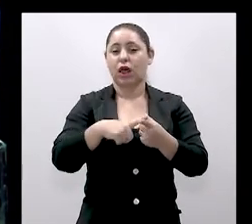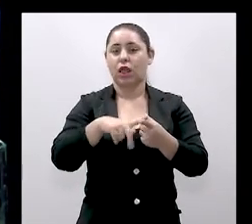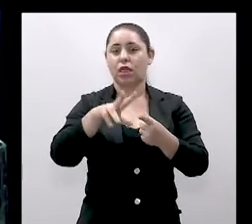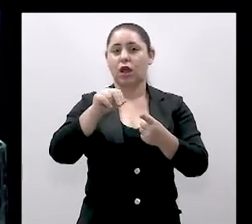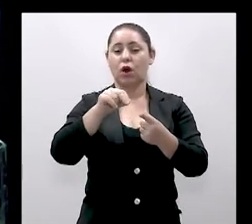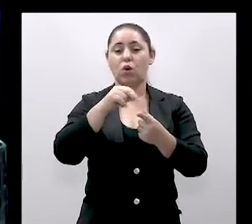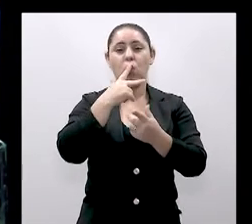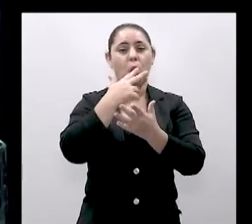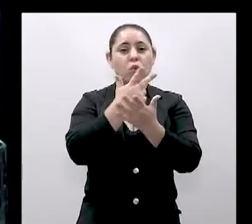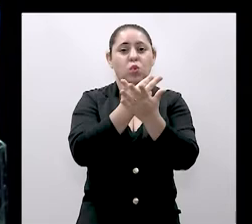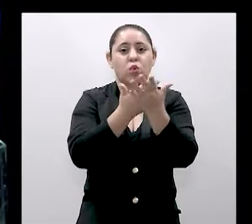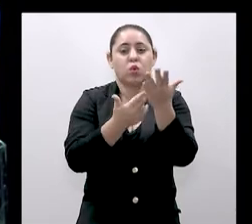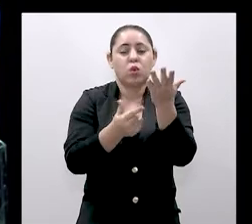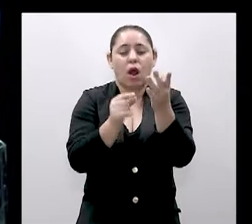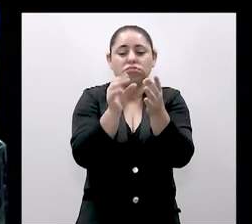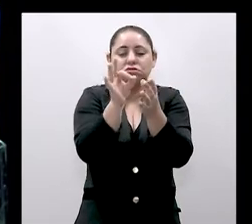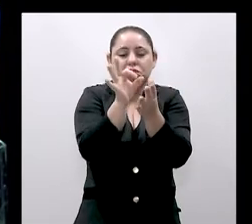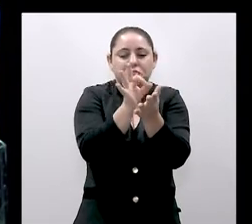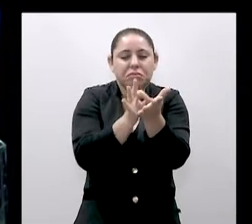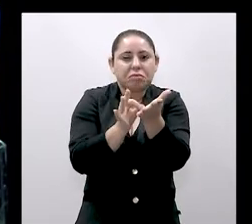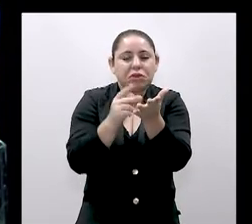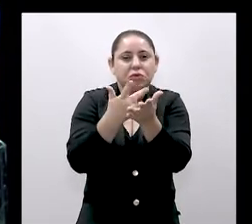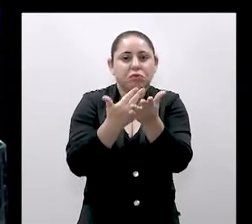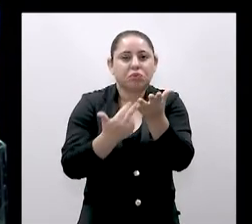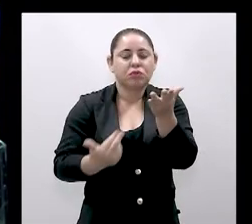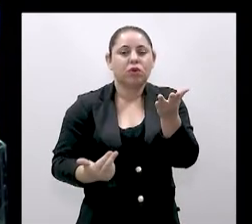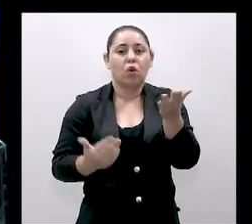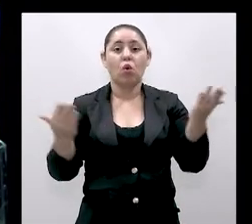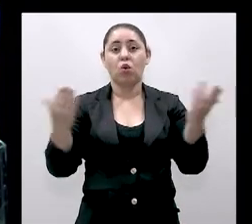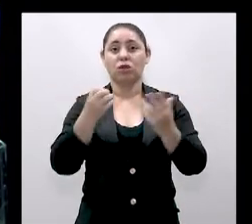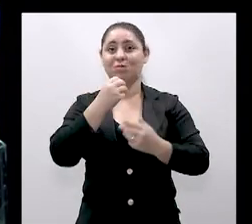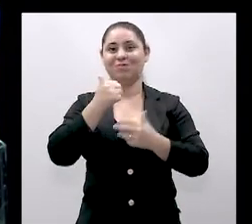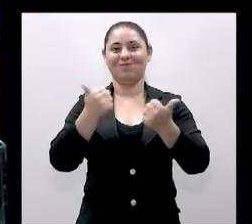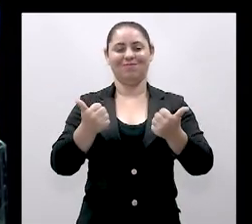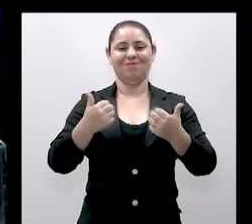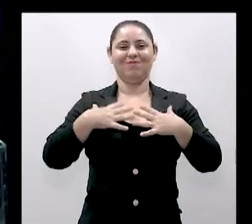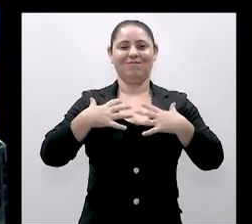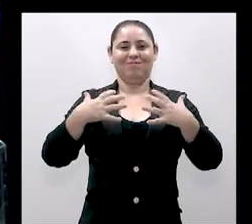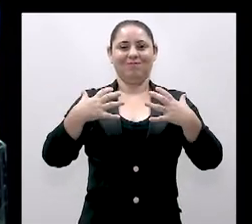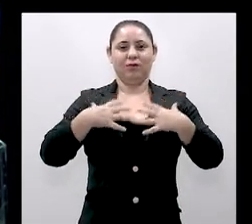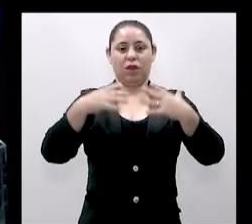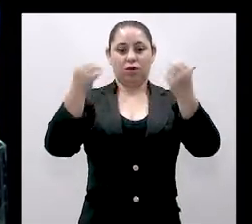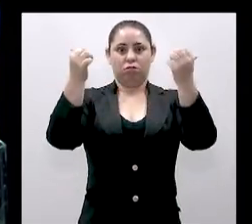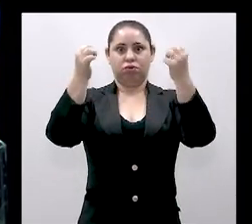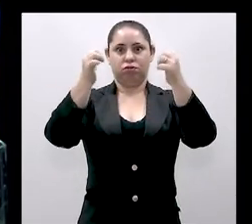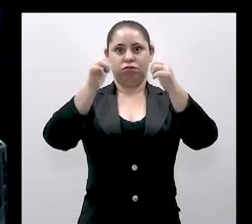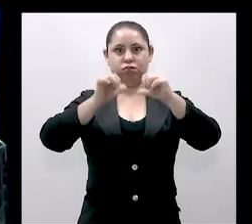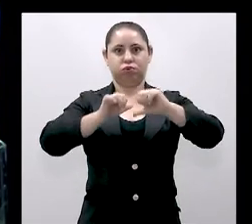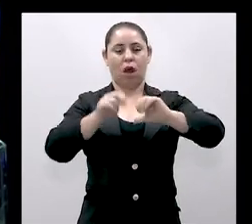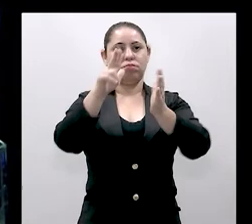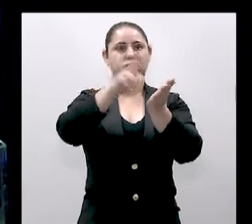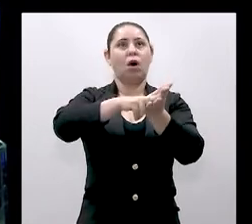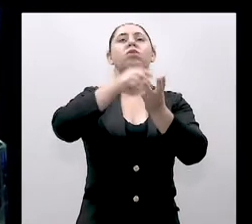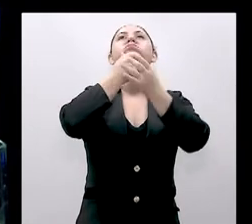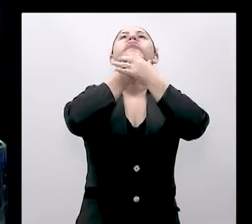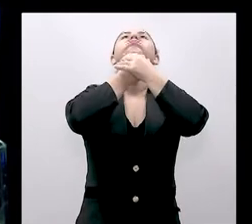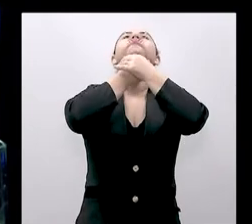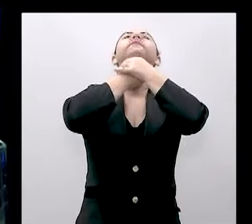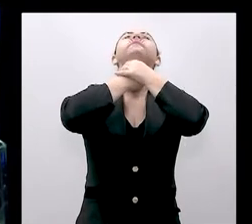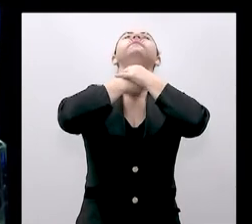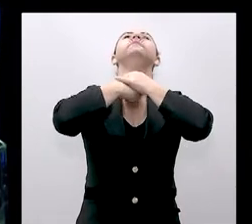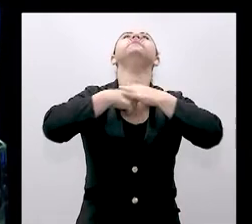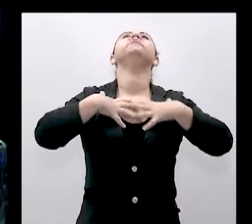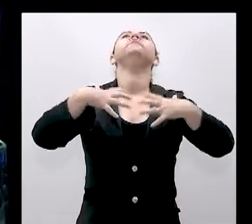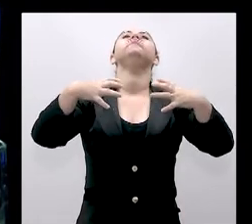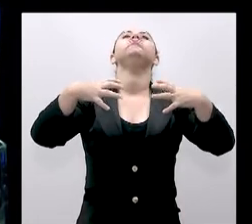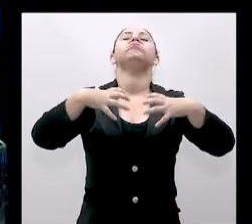por causa de trombose então e ela hoje você tá bem seu nível de oxigenação cai daqui a pouco você